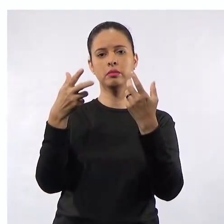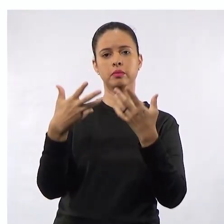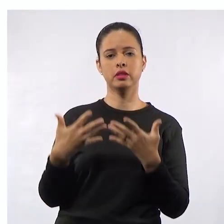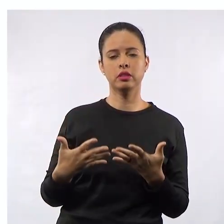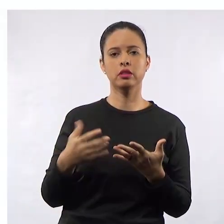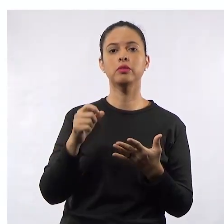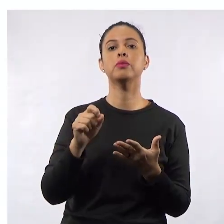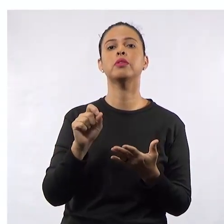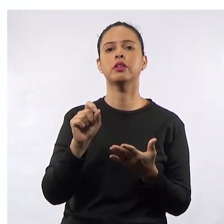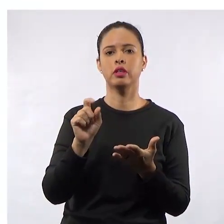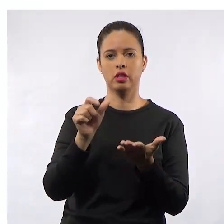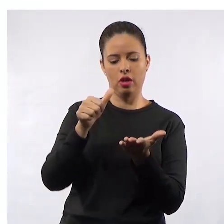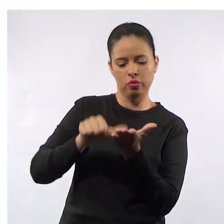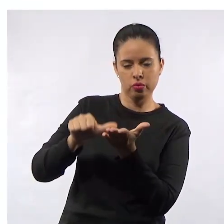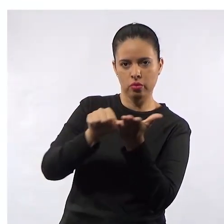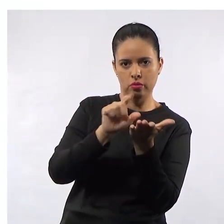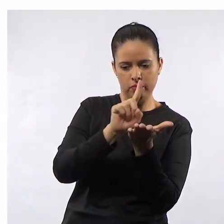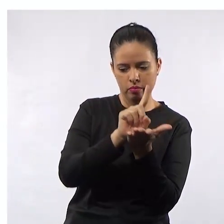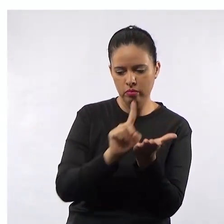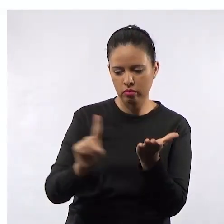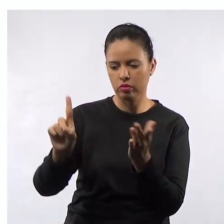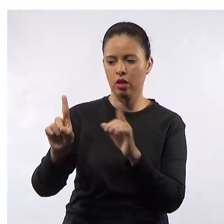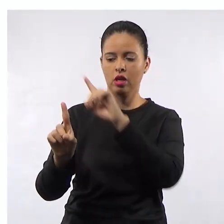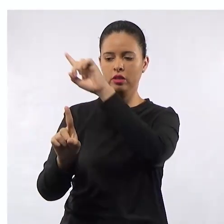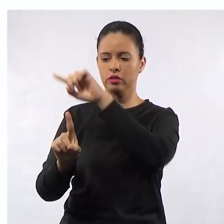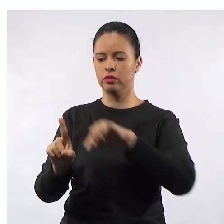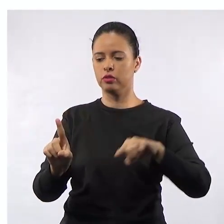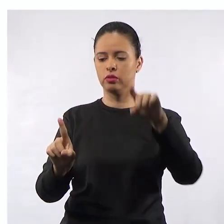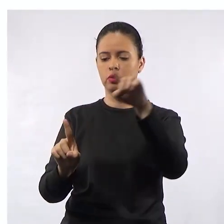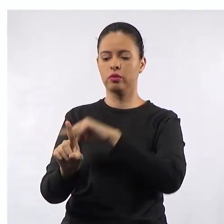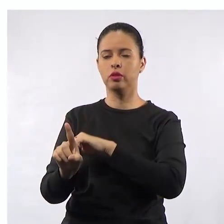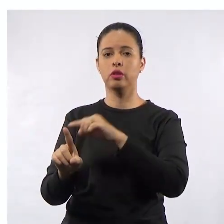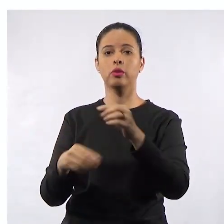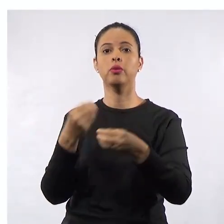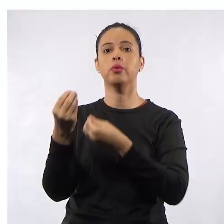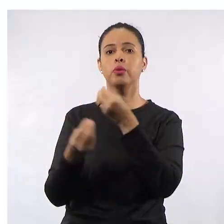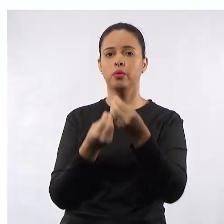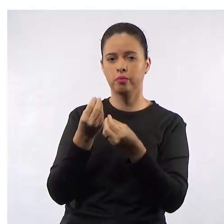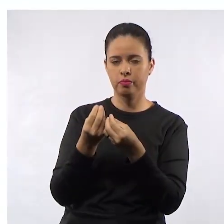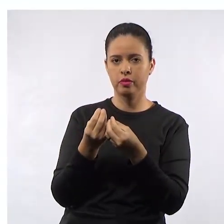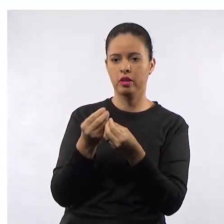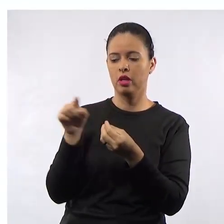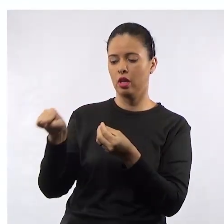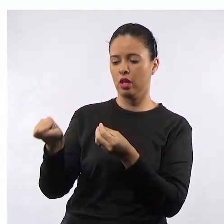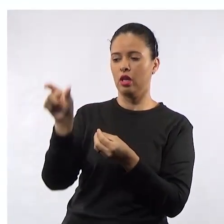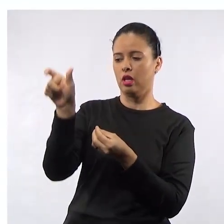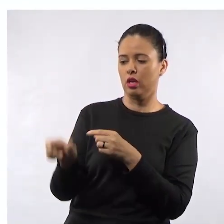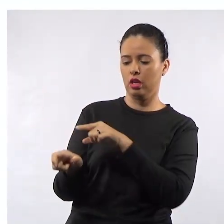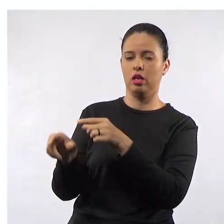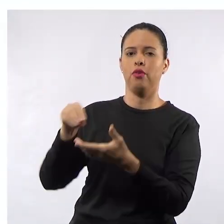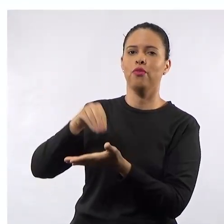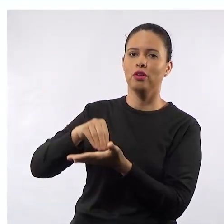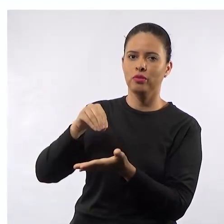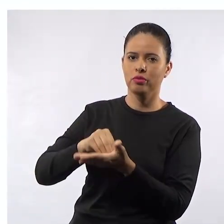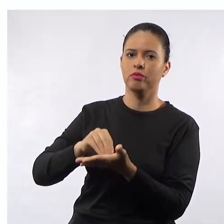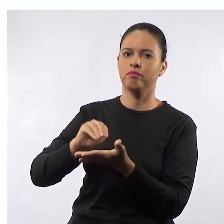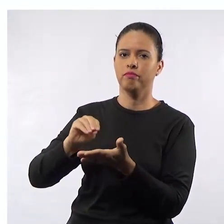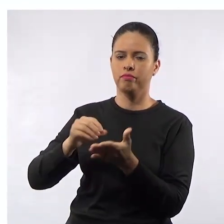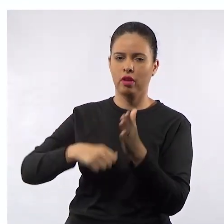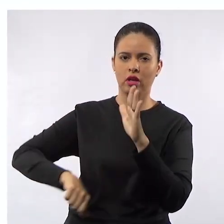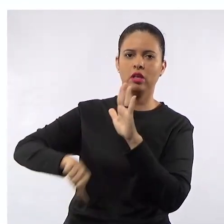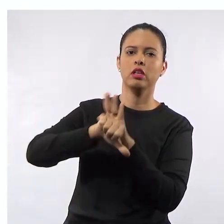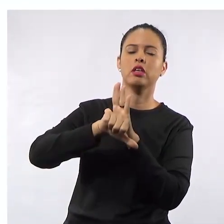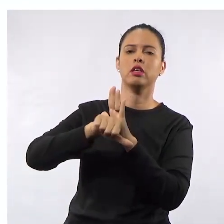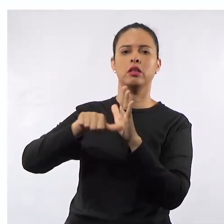do sócio ele foi a retirada e que a exclusão Olha só quando ele não cumprir com o dever de contribuição quando ele praticar uma falta